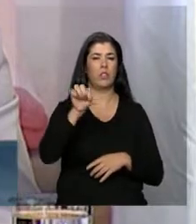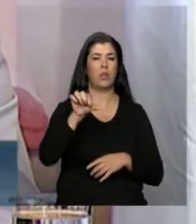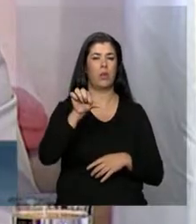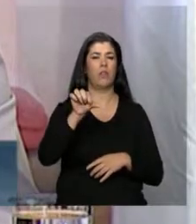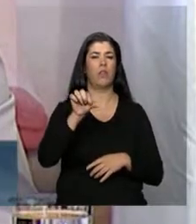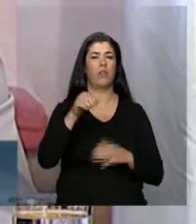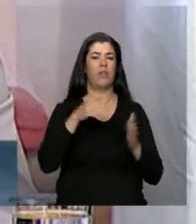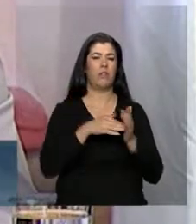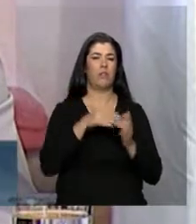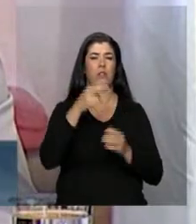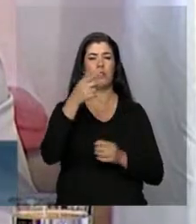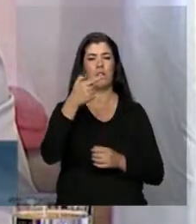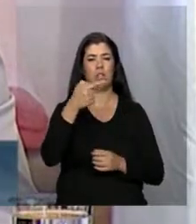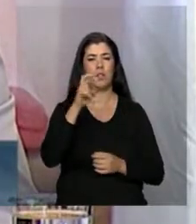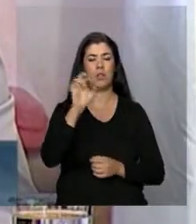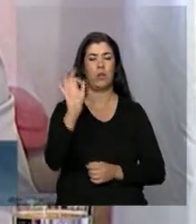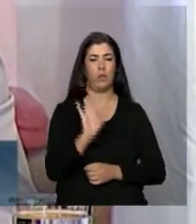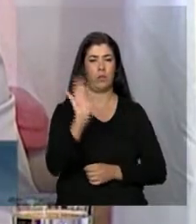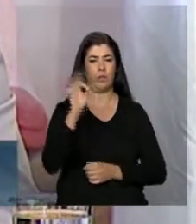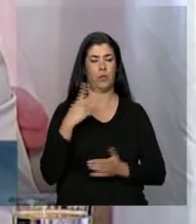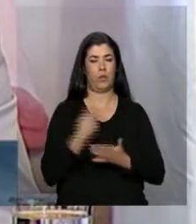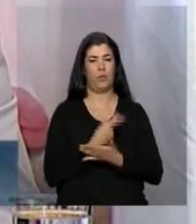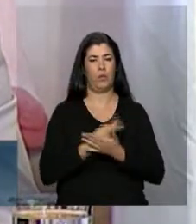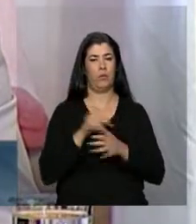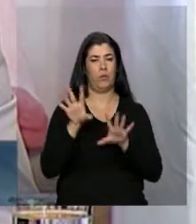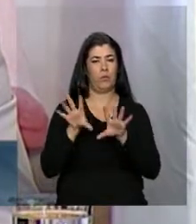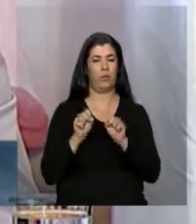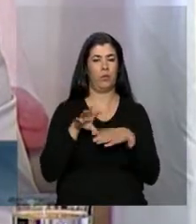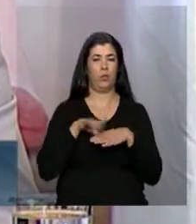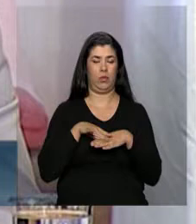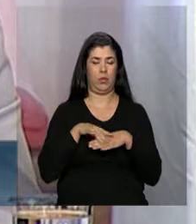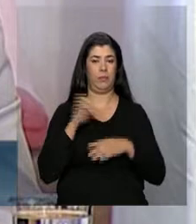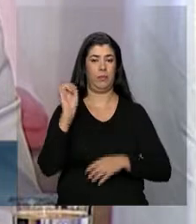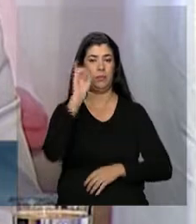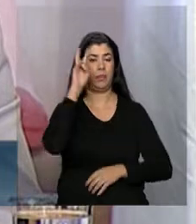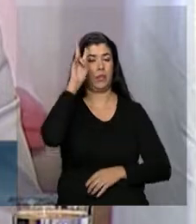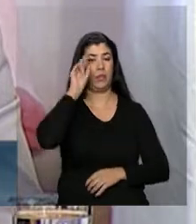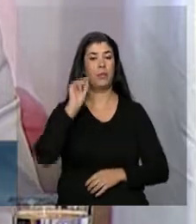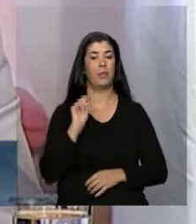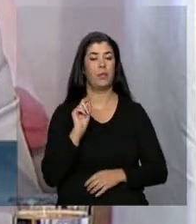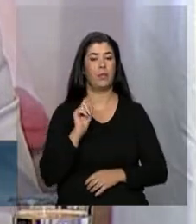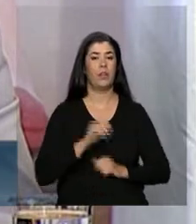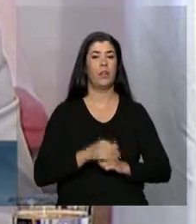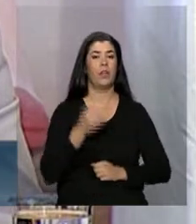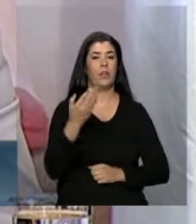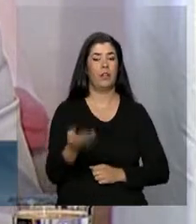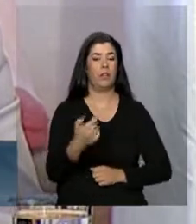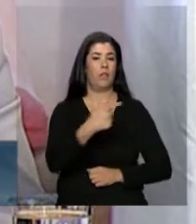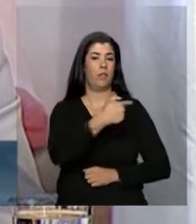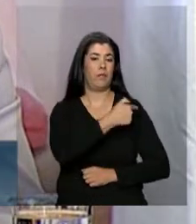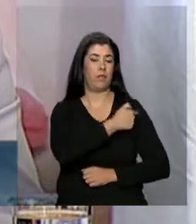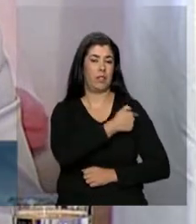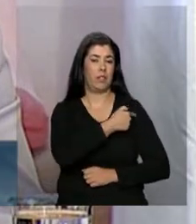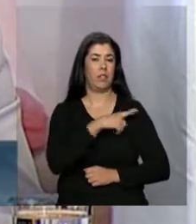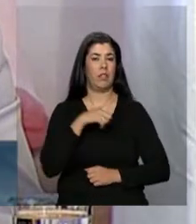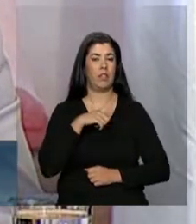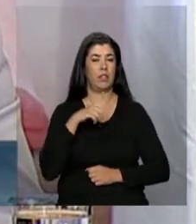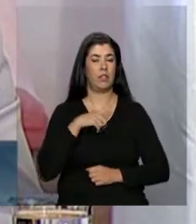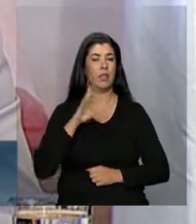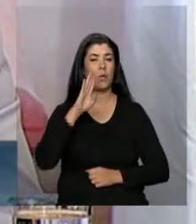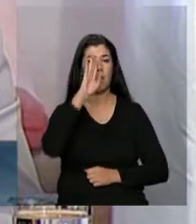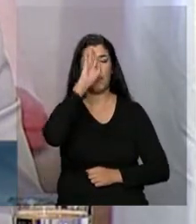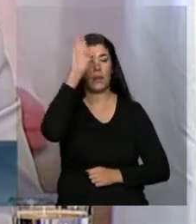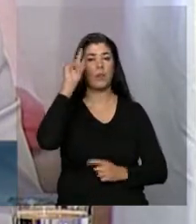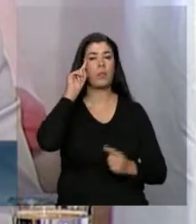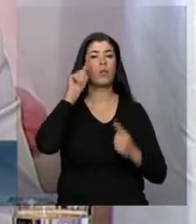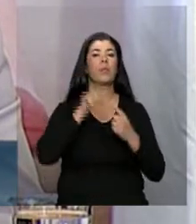a 75% desses casos. Então, é importante reforçar que esta vacina ela tem como